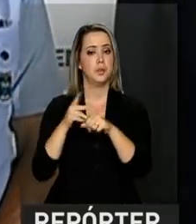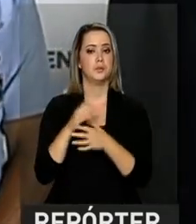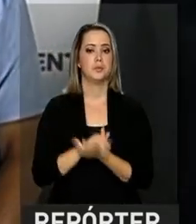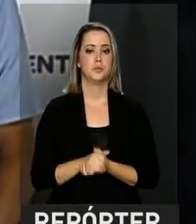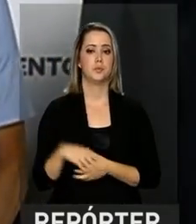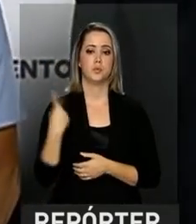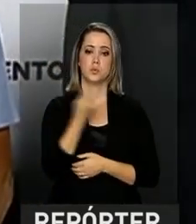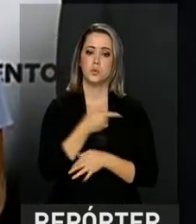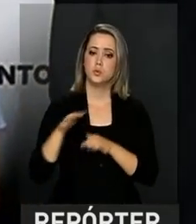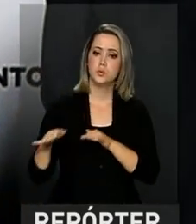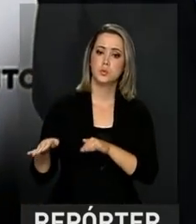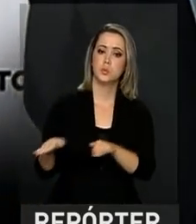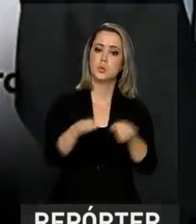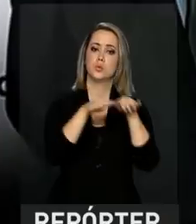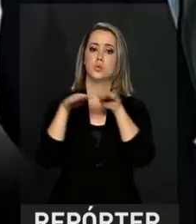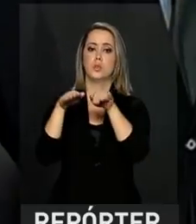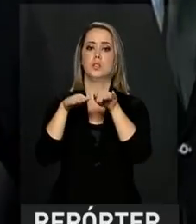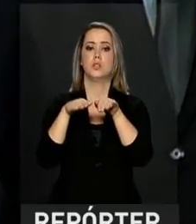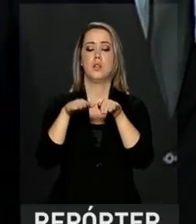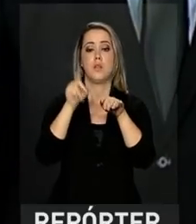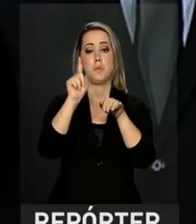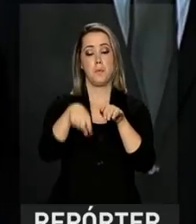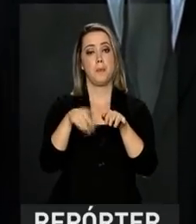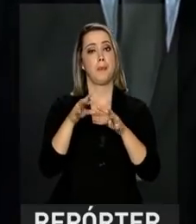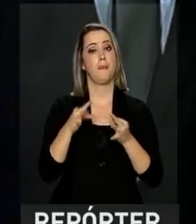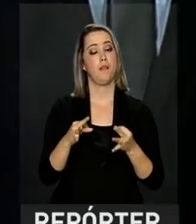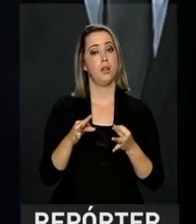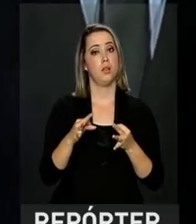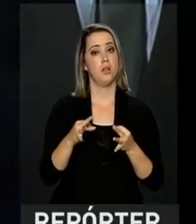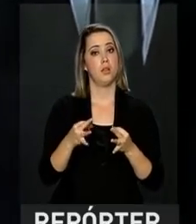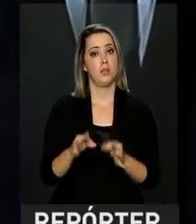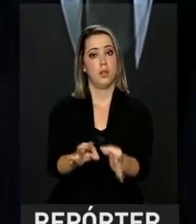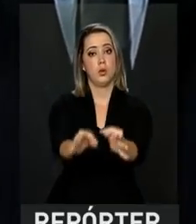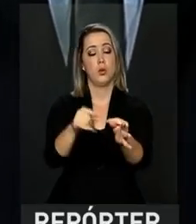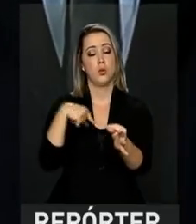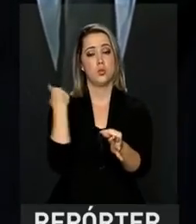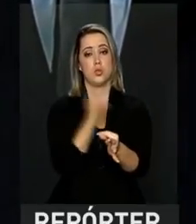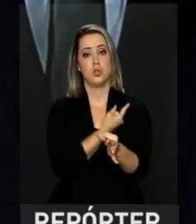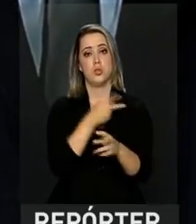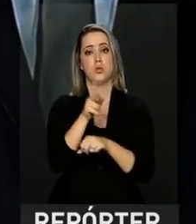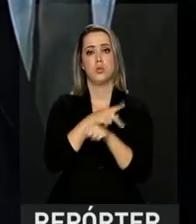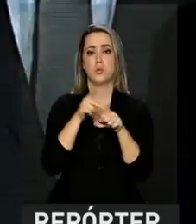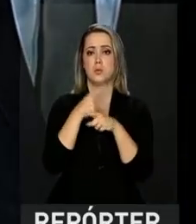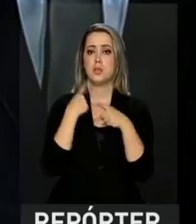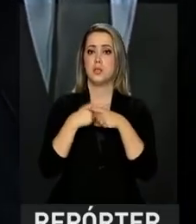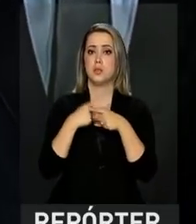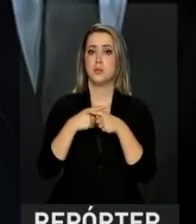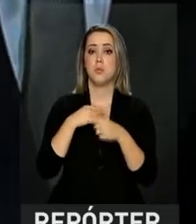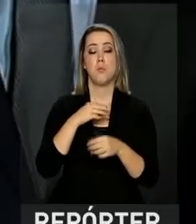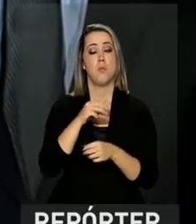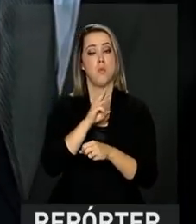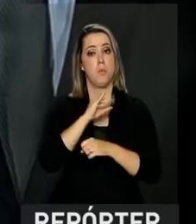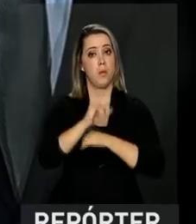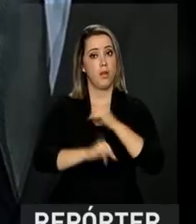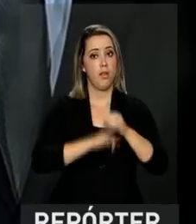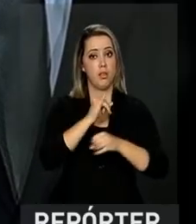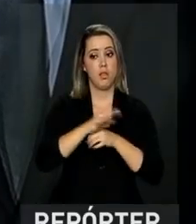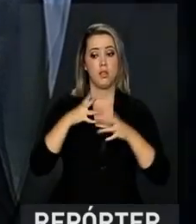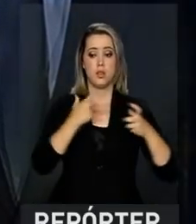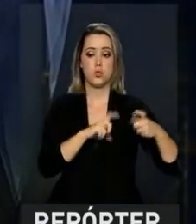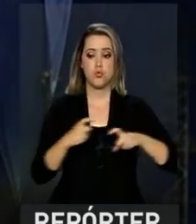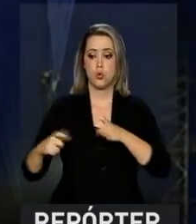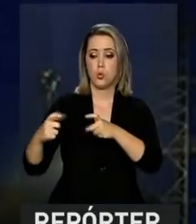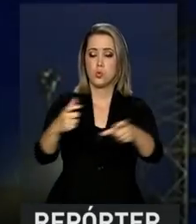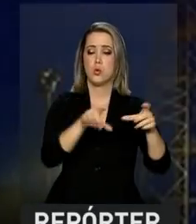vamos democratizar o fenômeno digital no nosso país, já que a banda larga vai atingir todos os